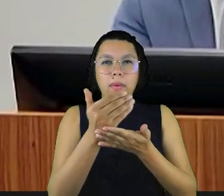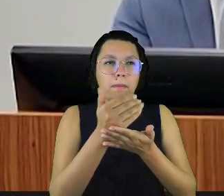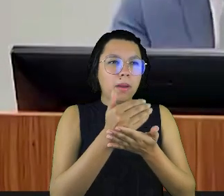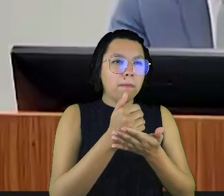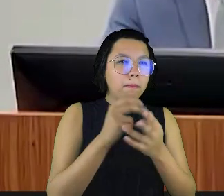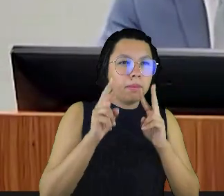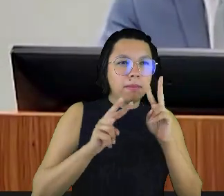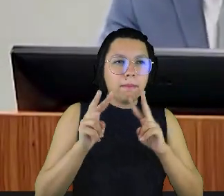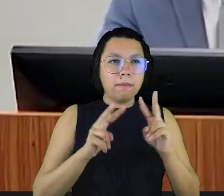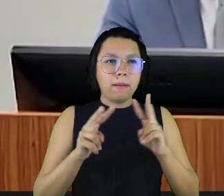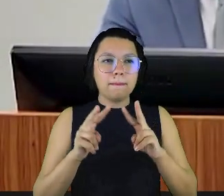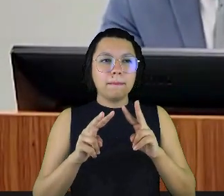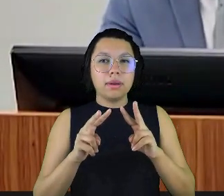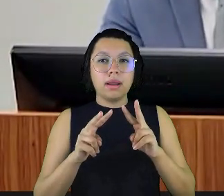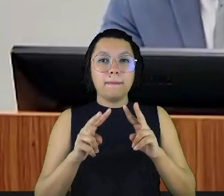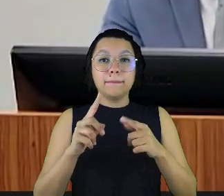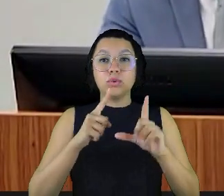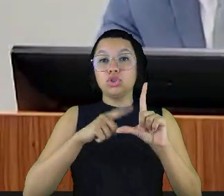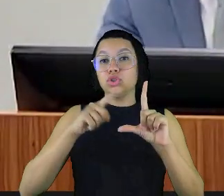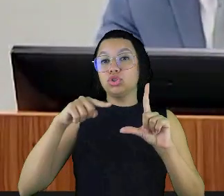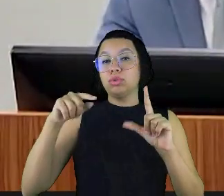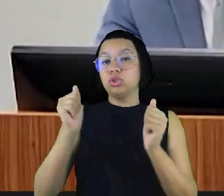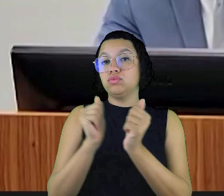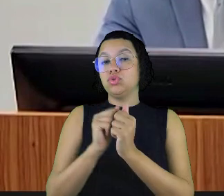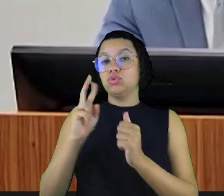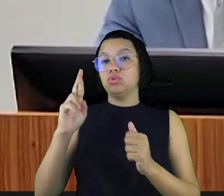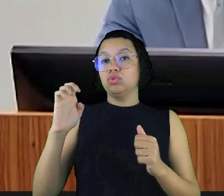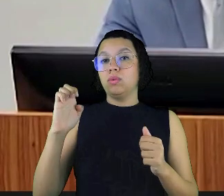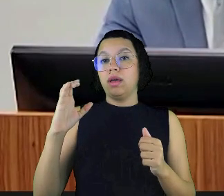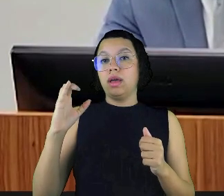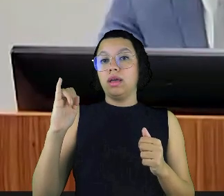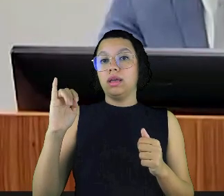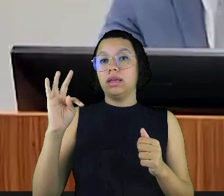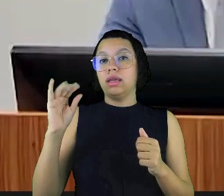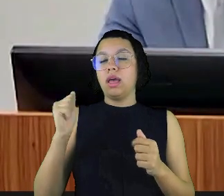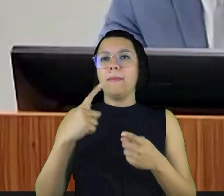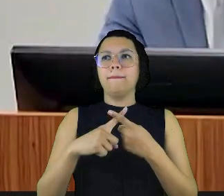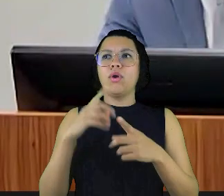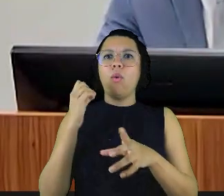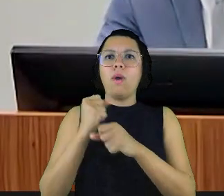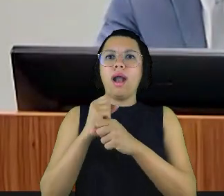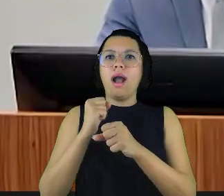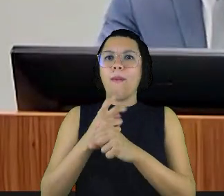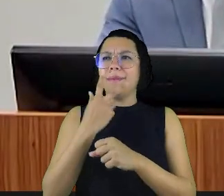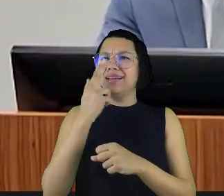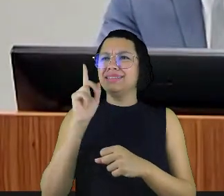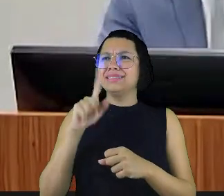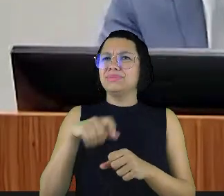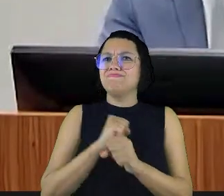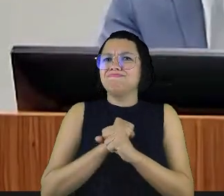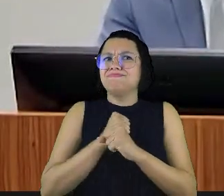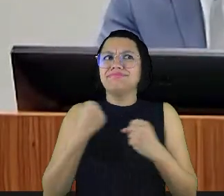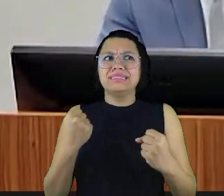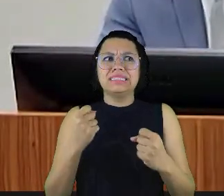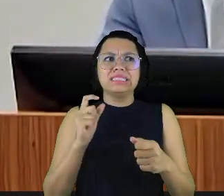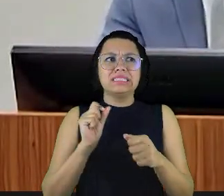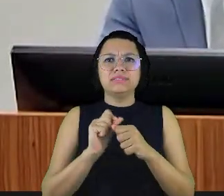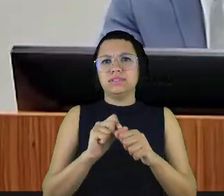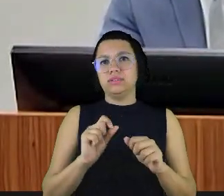Receita, porque os cálculos parecem são realmente impossíveis de serem feitos. Mas haveria